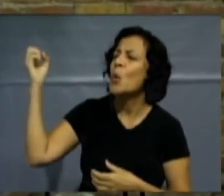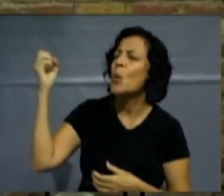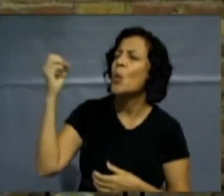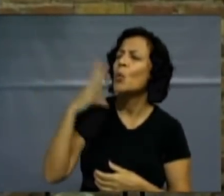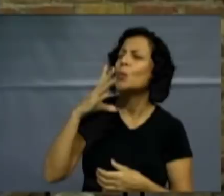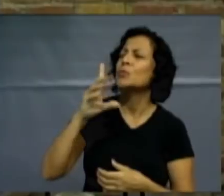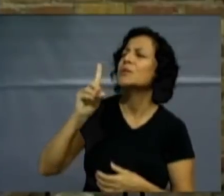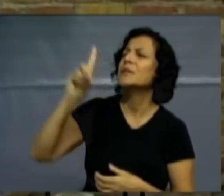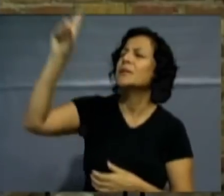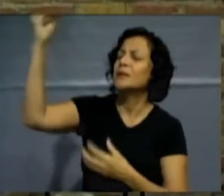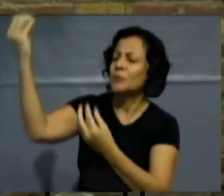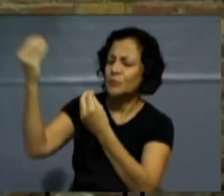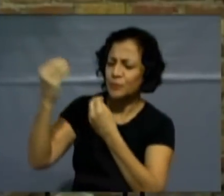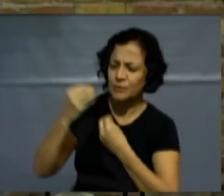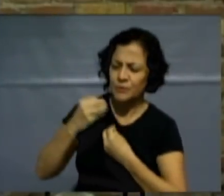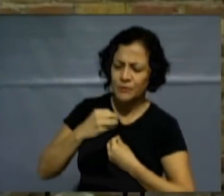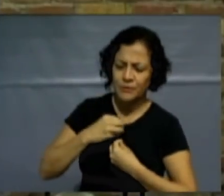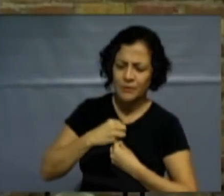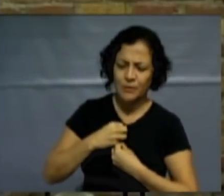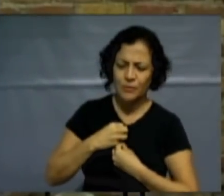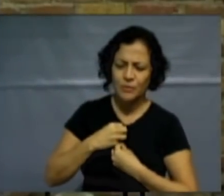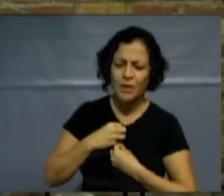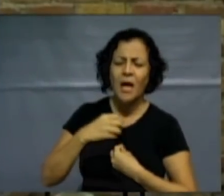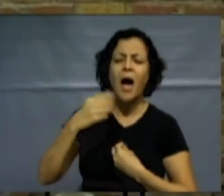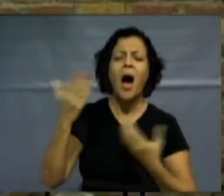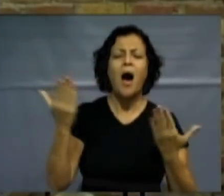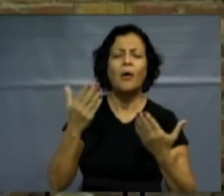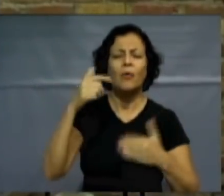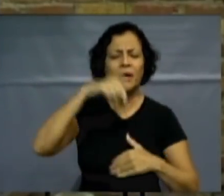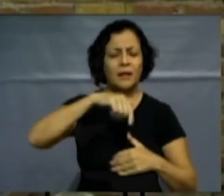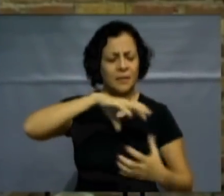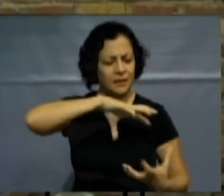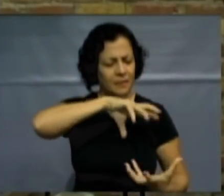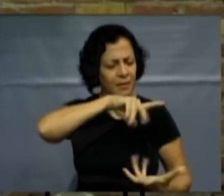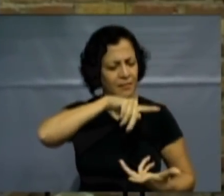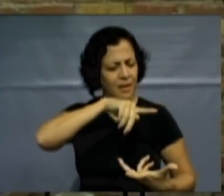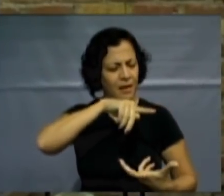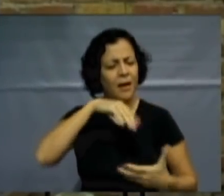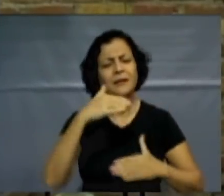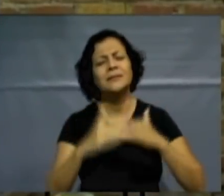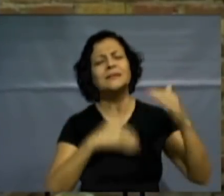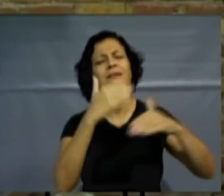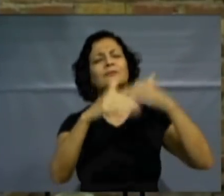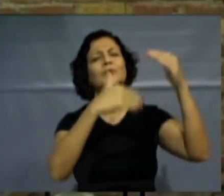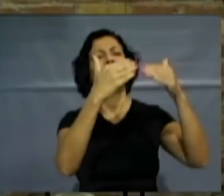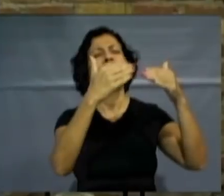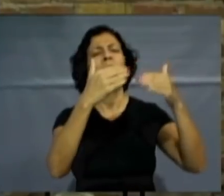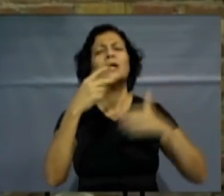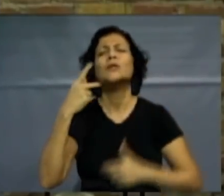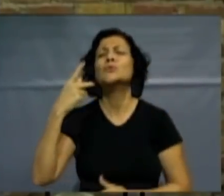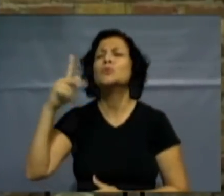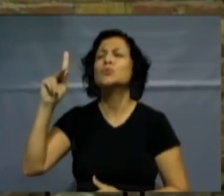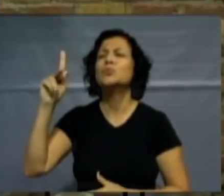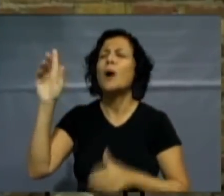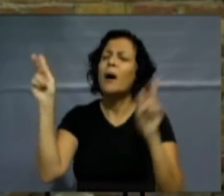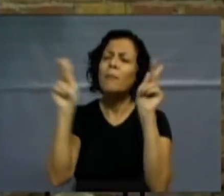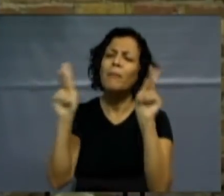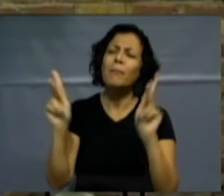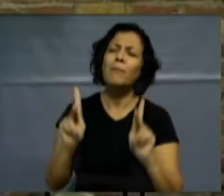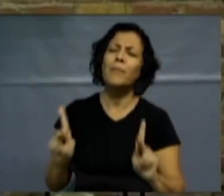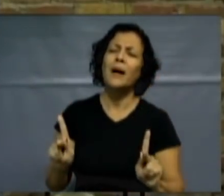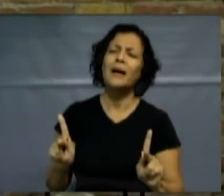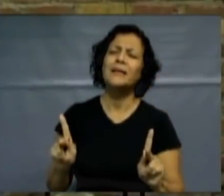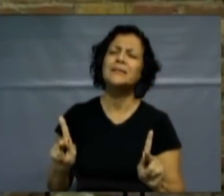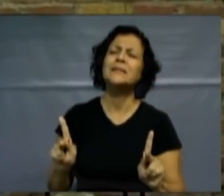sagradas que viemos na Terra desenvolver. que a tua paz se faça presente nessa